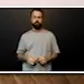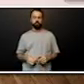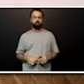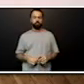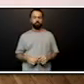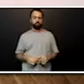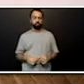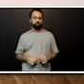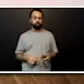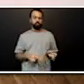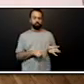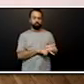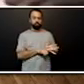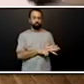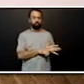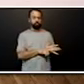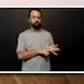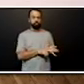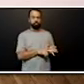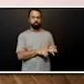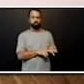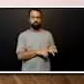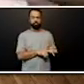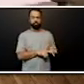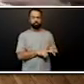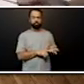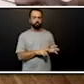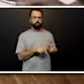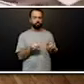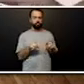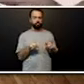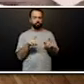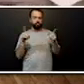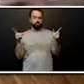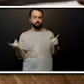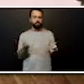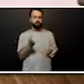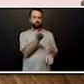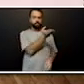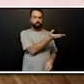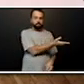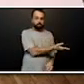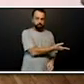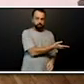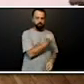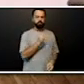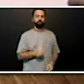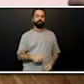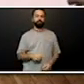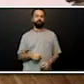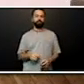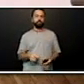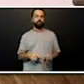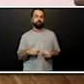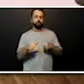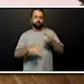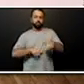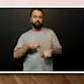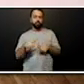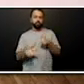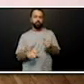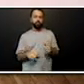Sempre que o sinal de menos está na frente de um parêntese, ele vai